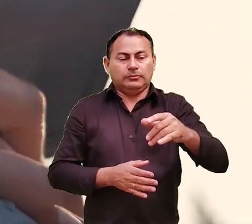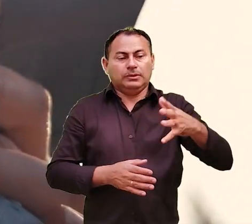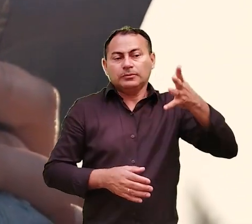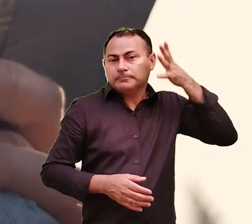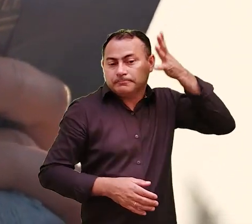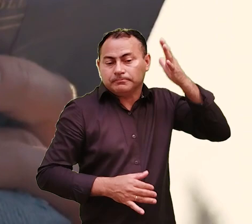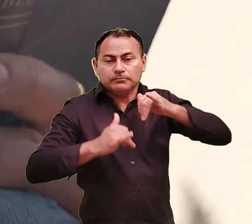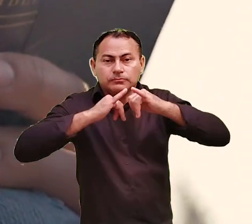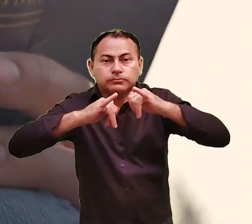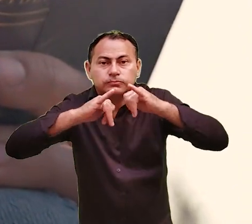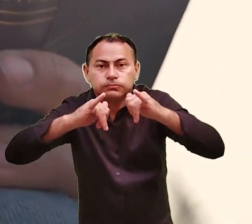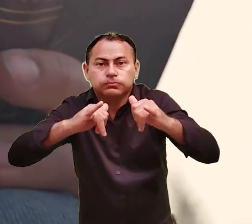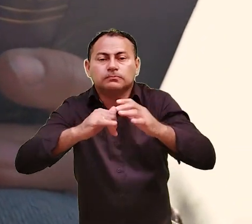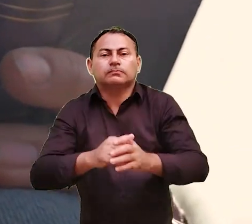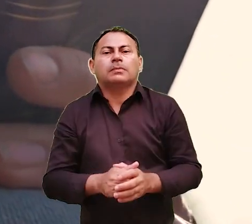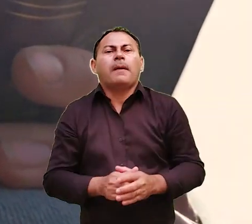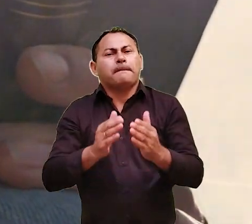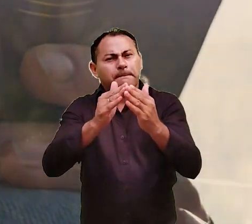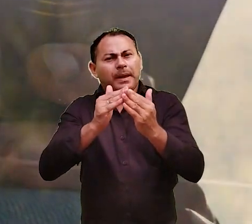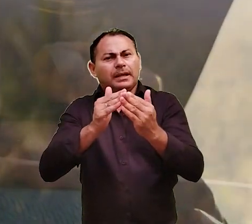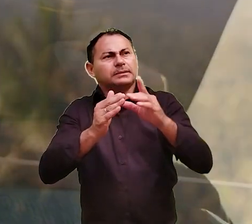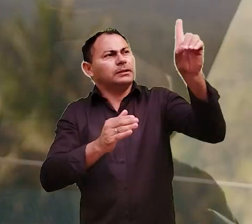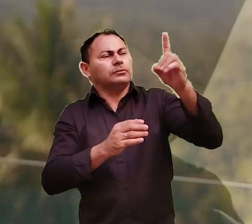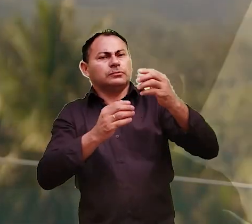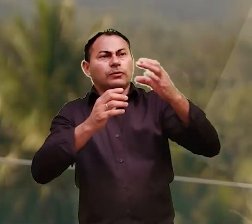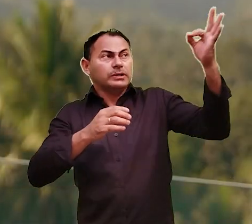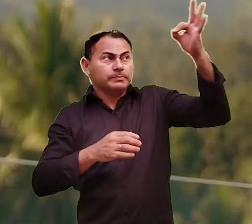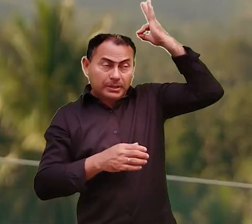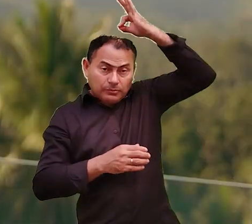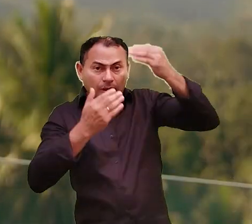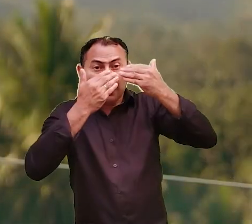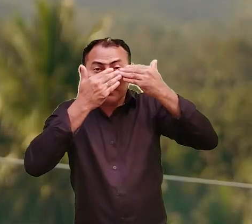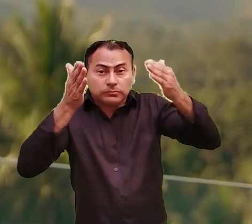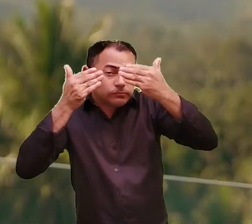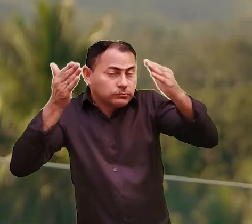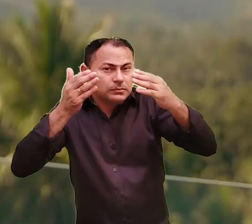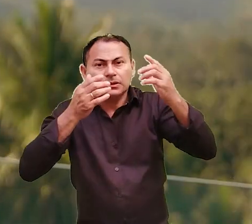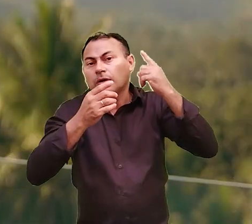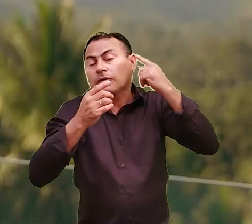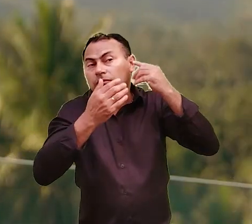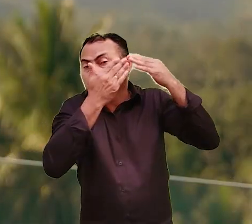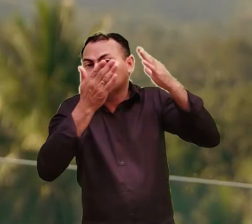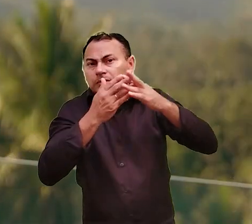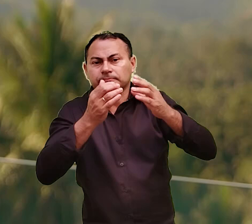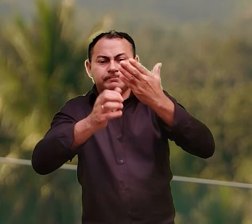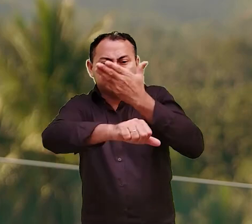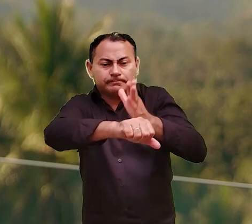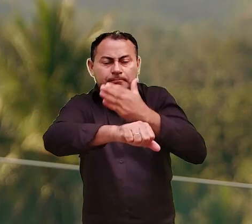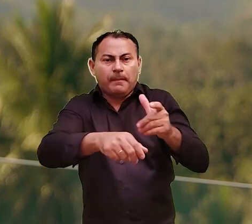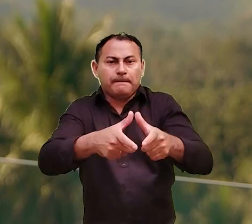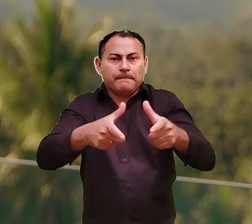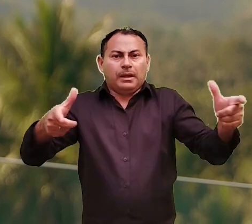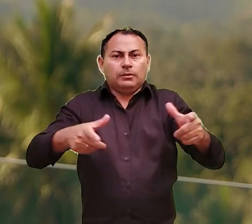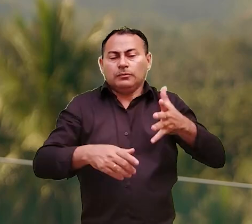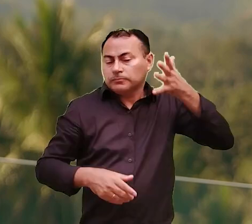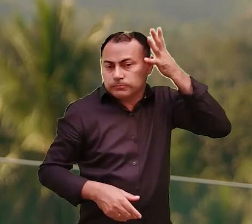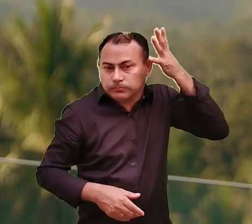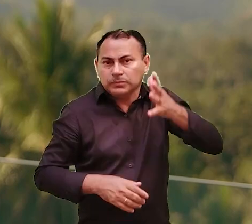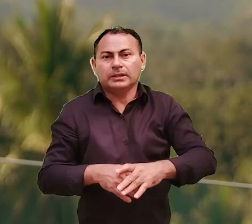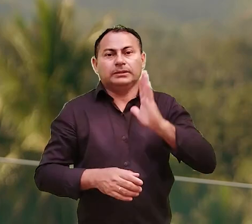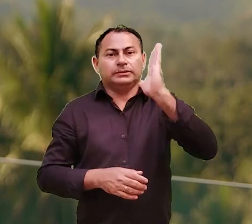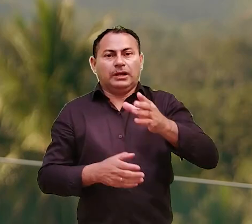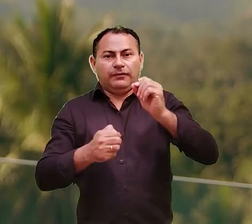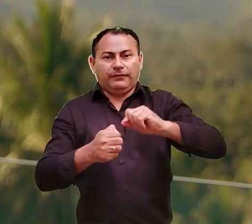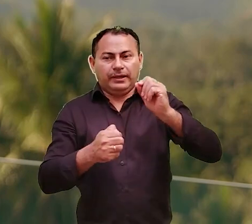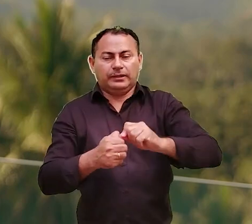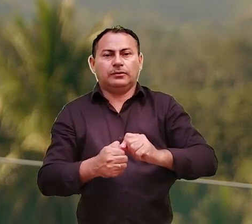de Ezequiel e de suas profecias, peça a Deus que o Espírito Santo abra seus olhos e ouvidos para as aplicações de algumas das